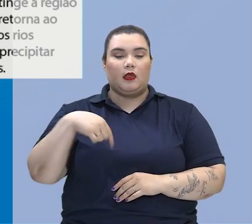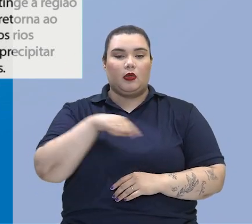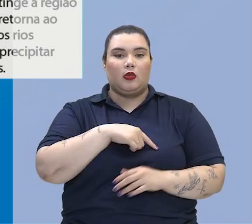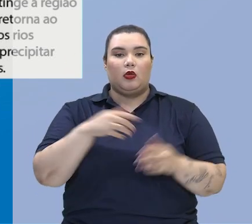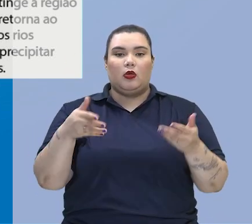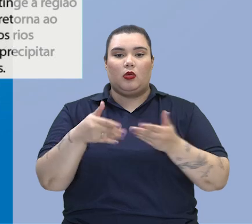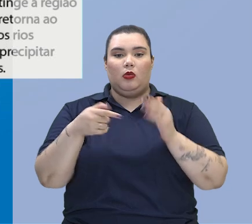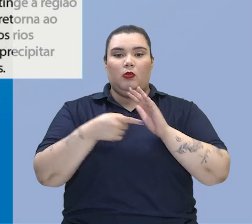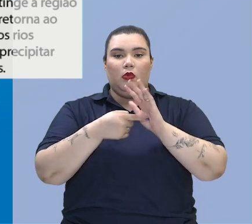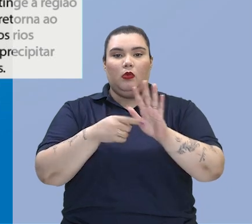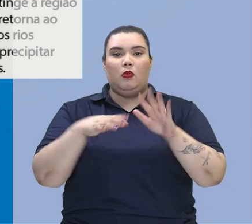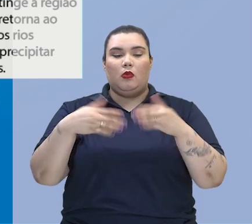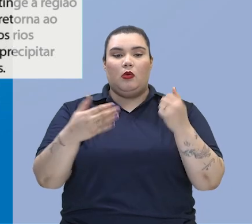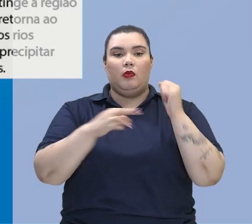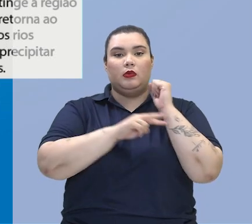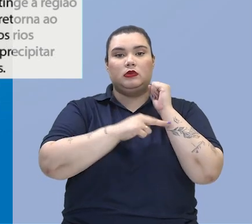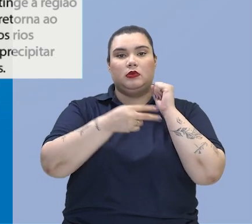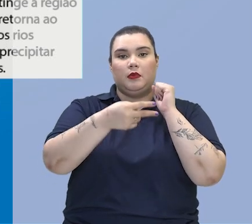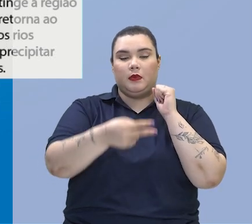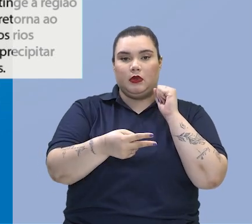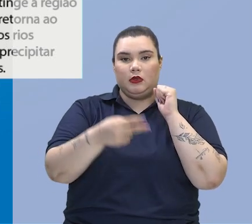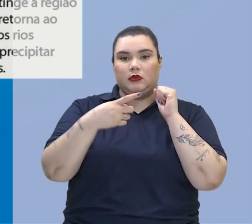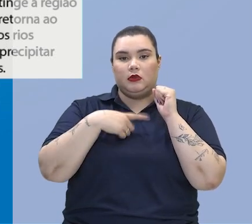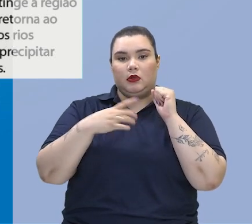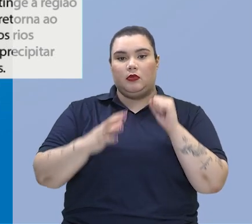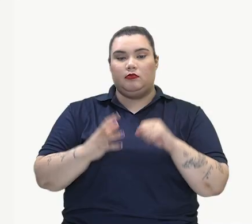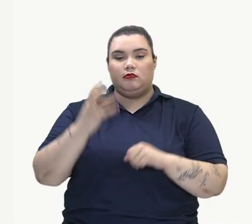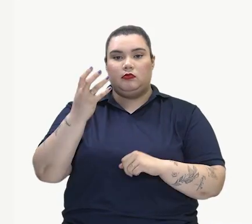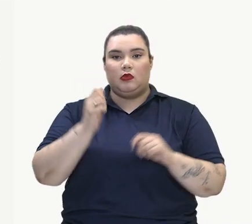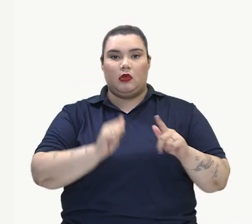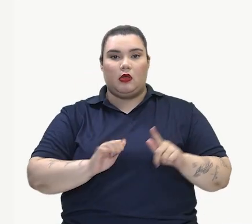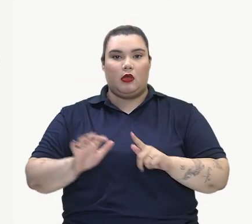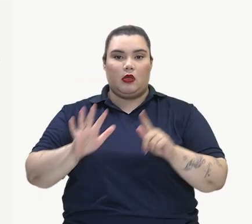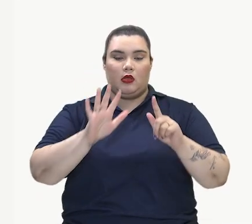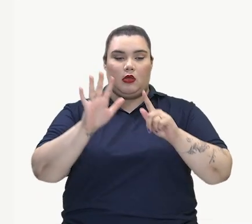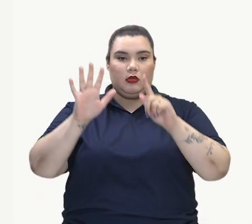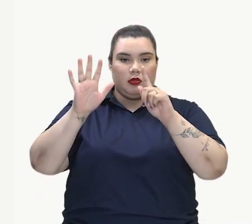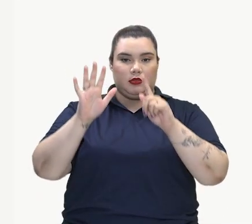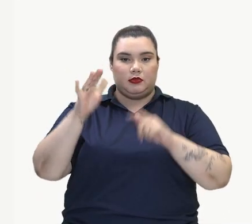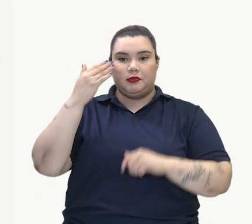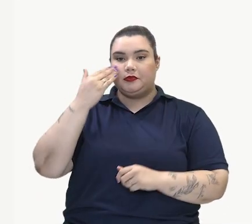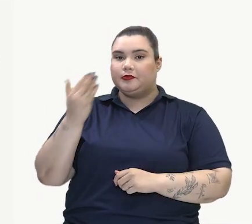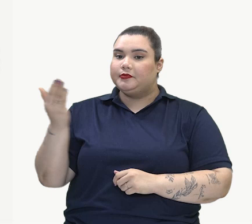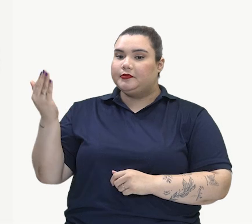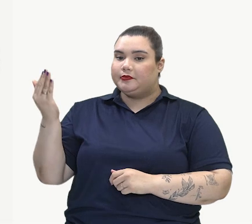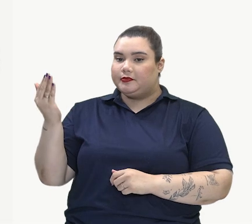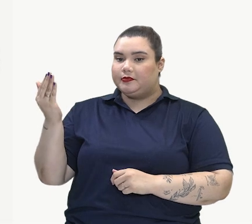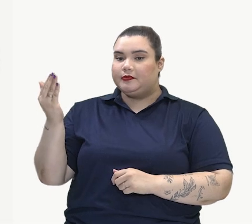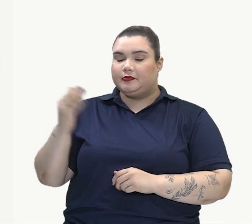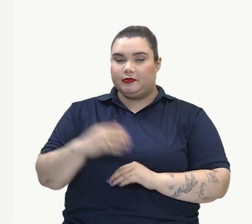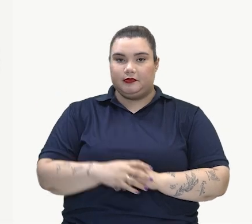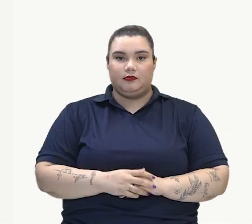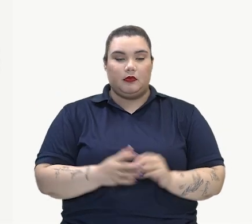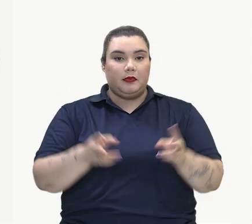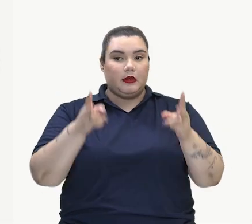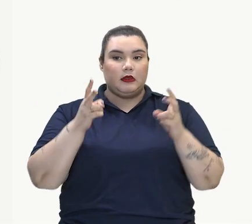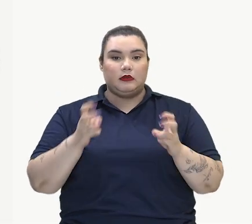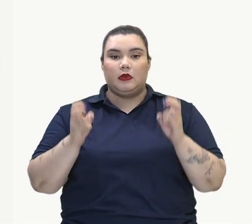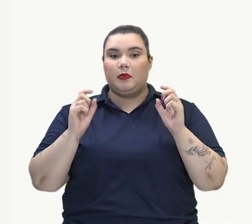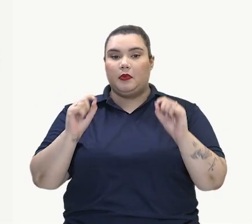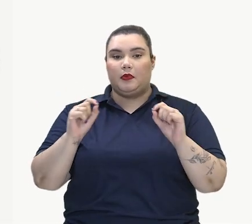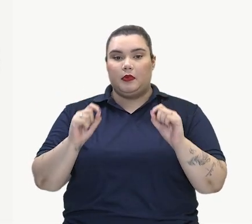impactos ambientais causados pela emissão de gases do efeito estufa. A gente verifica que quando uma